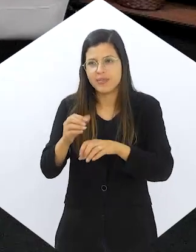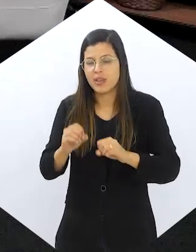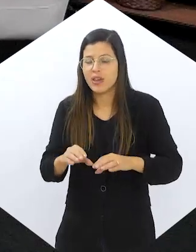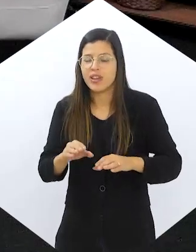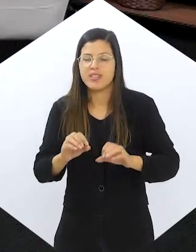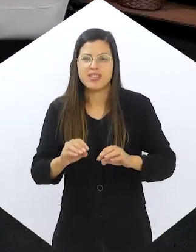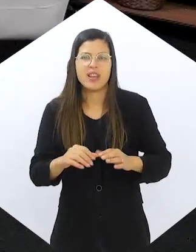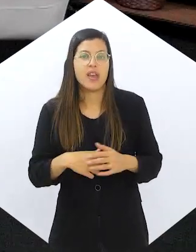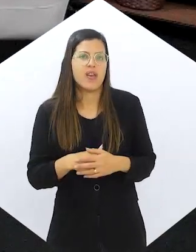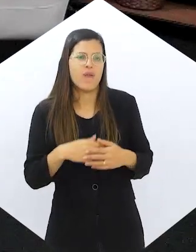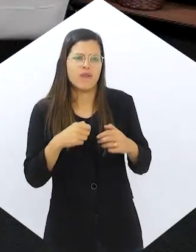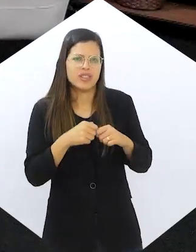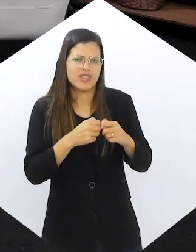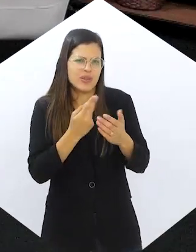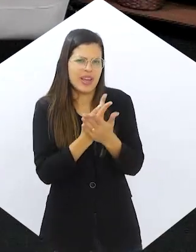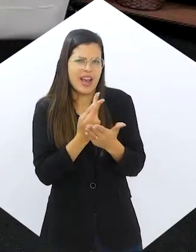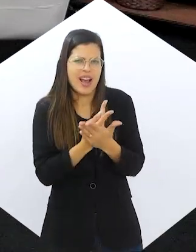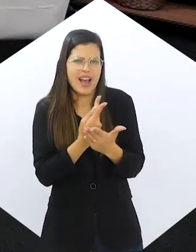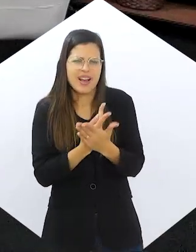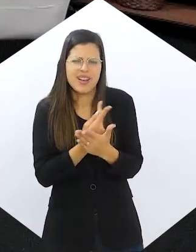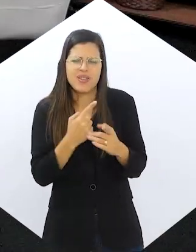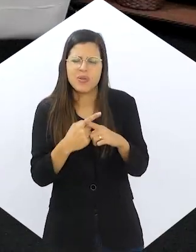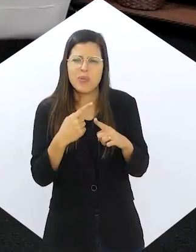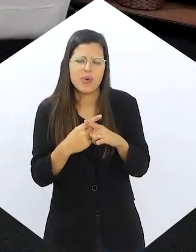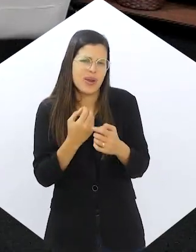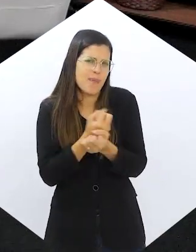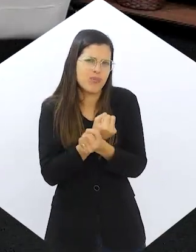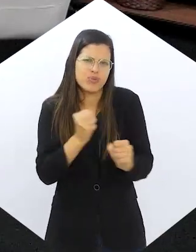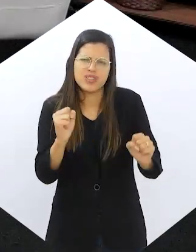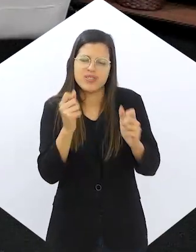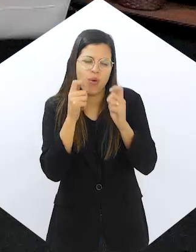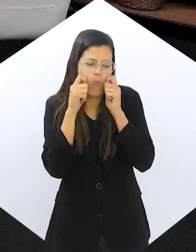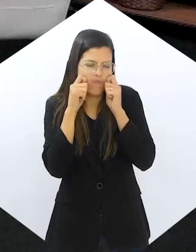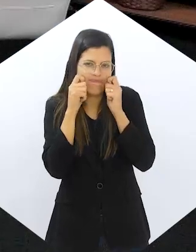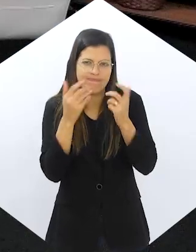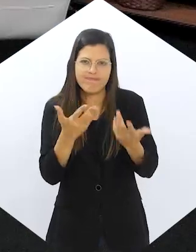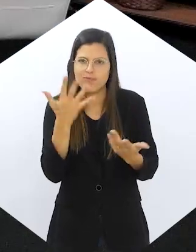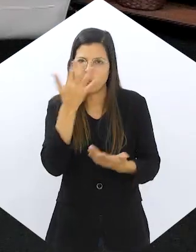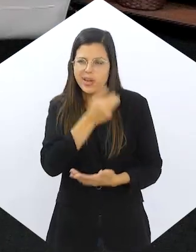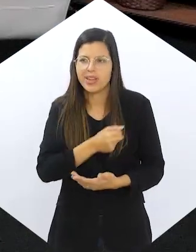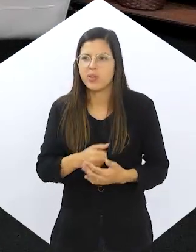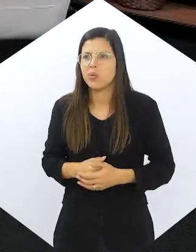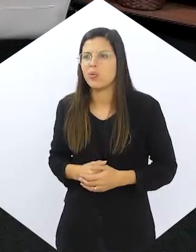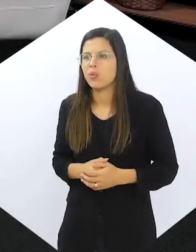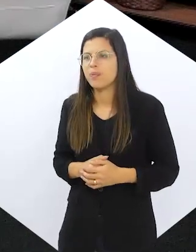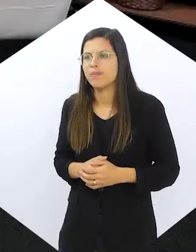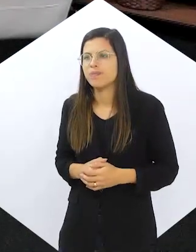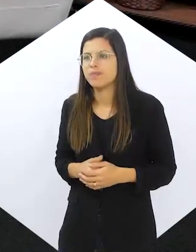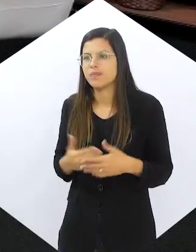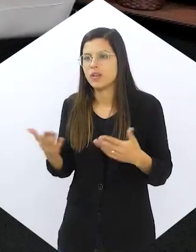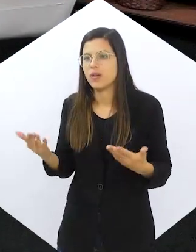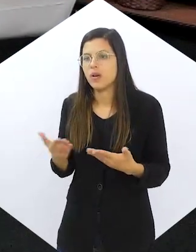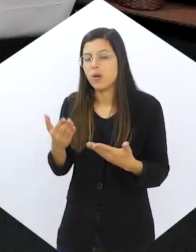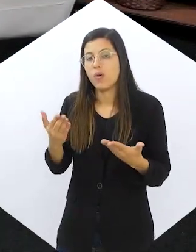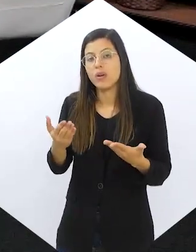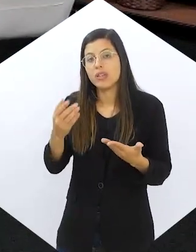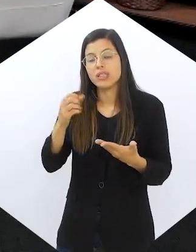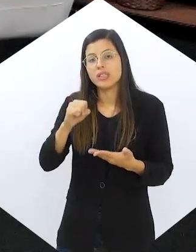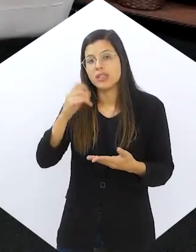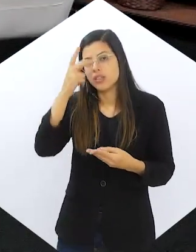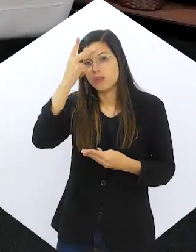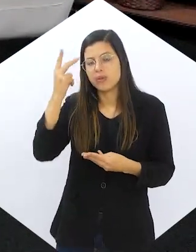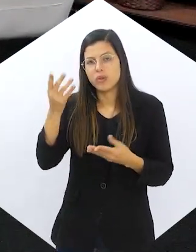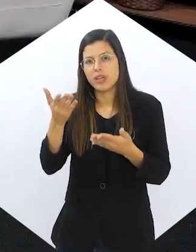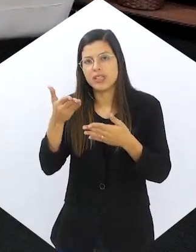quase impossível a gente não apertar esse serzinho, né? Porque ele é muito lindo. Agora, as pessoas quiserem entrar